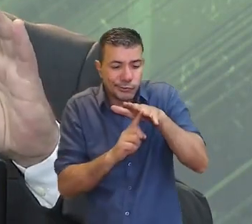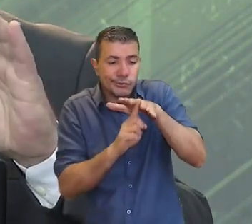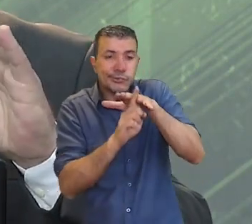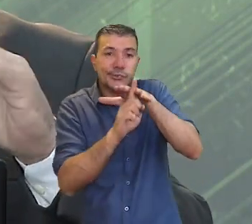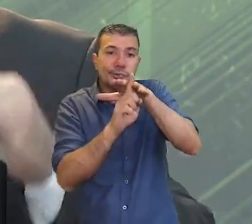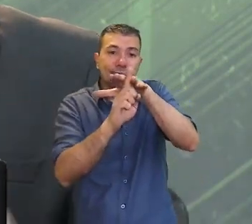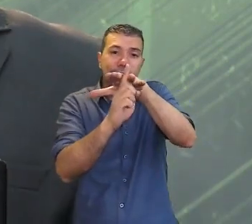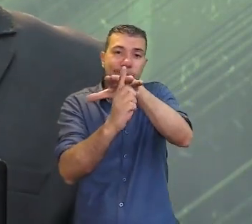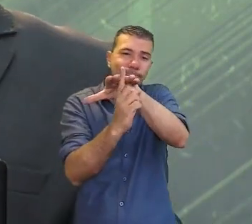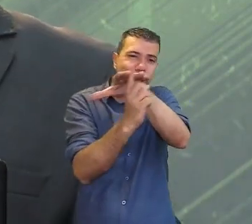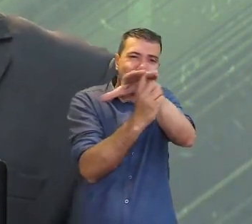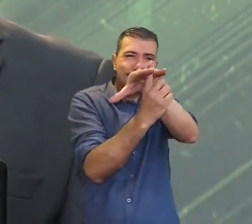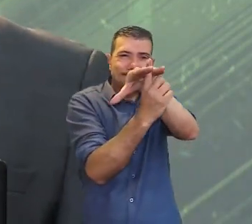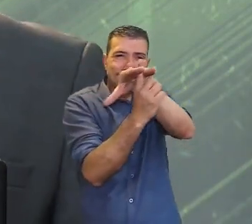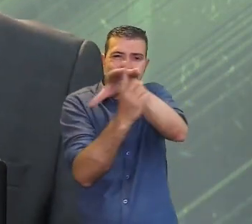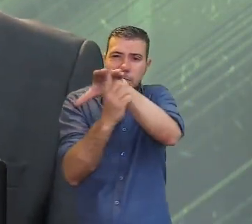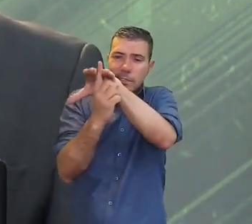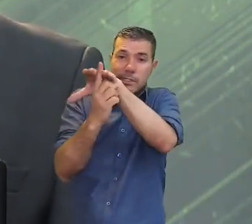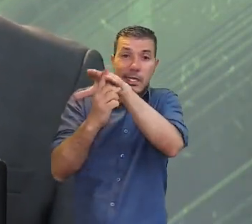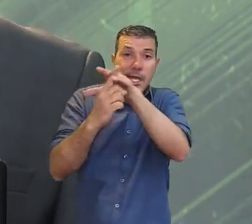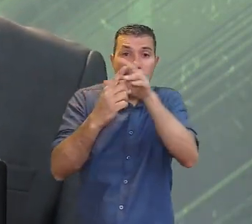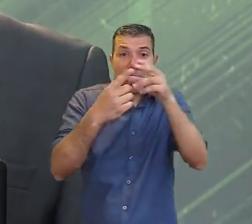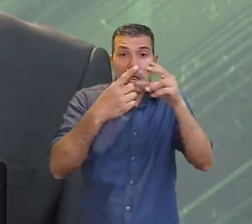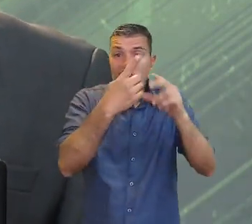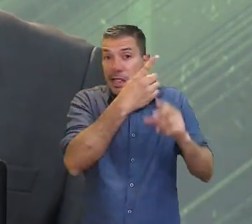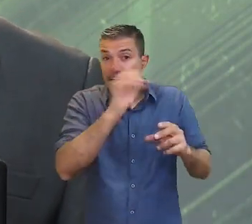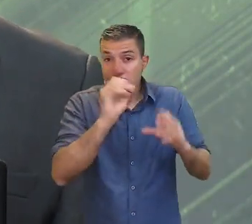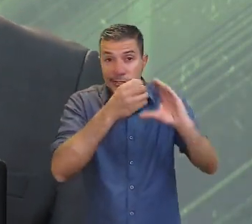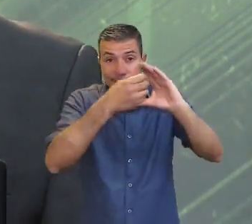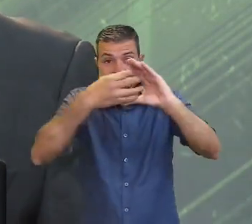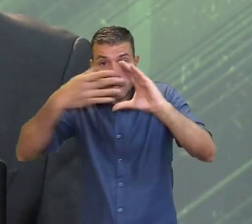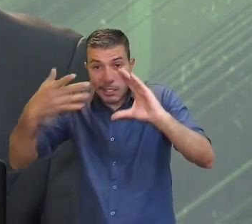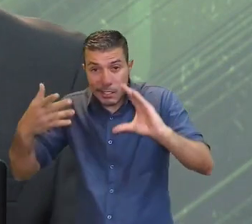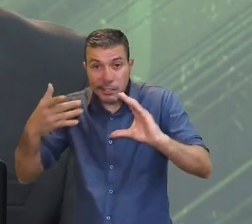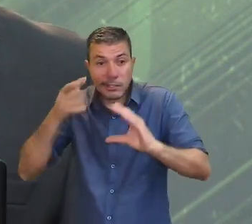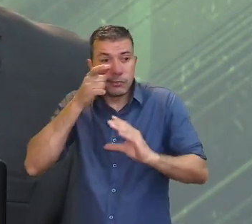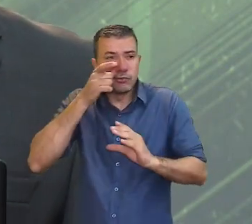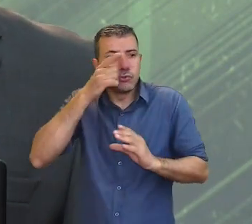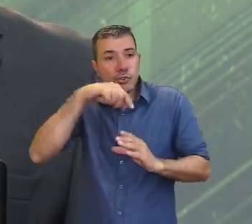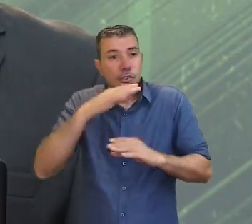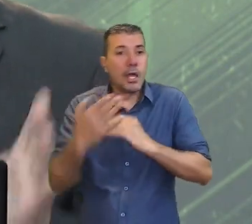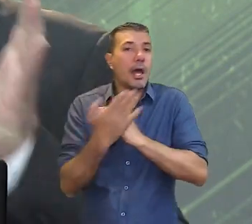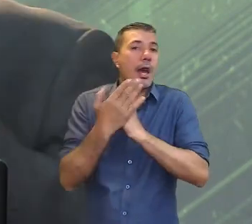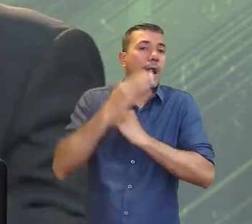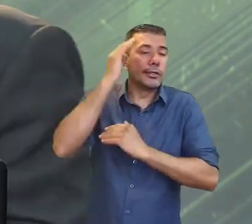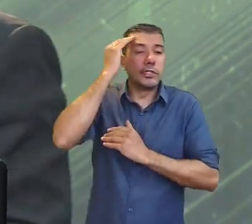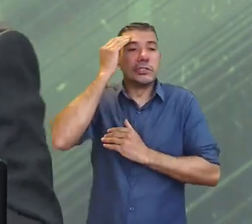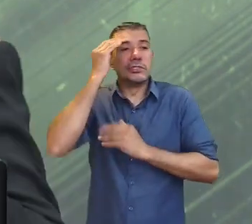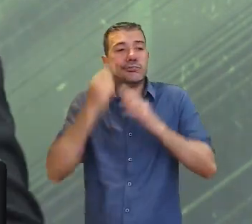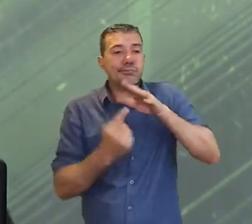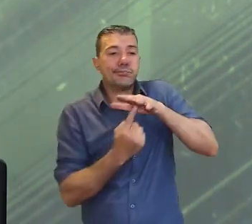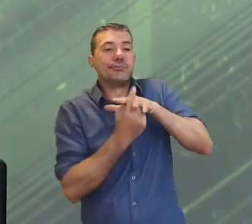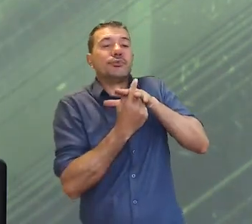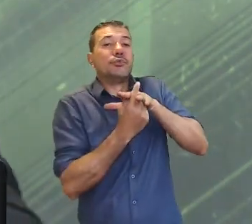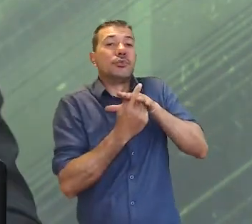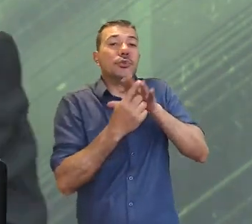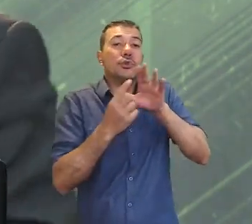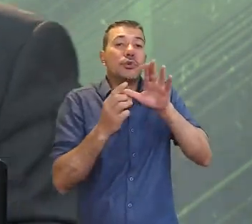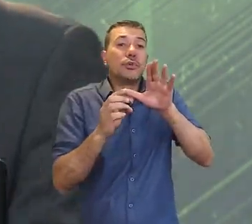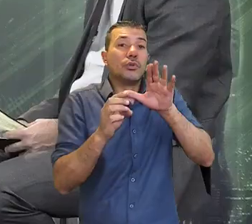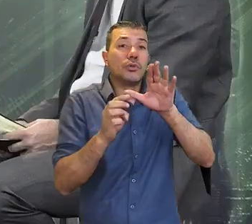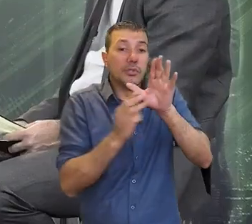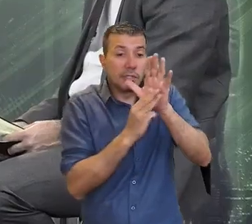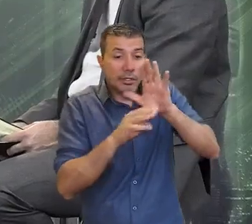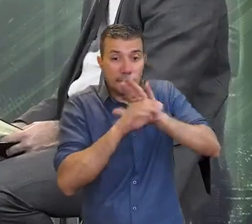Nós mostramos as 10 características que nos ajudam a identificar o chifre pequeno. Mas até quando, segundo Daniel 8,